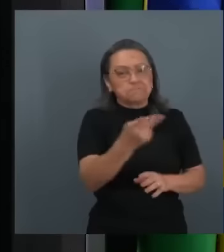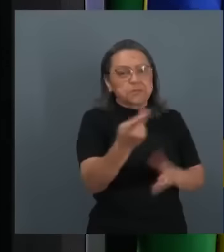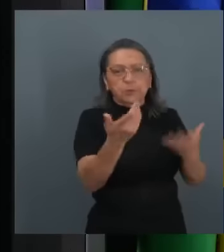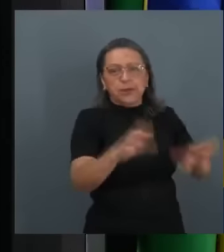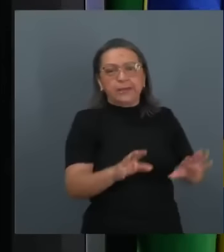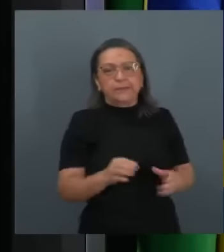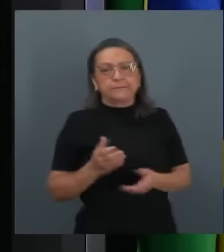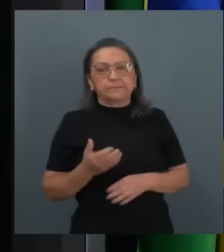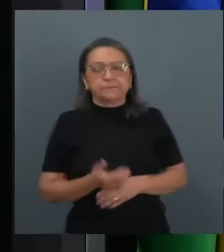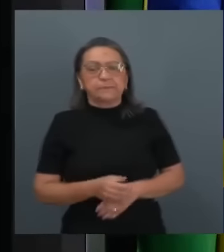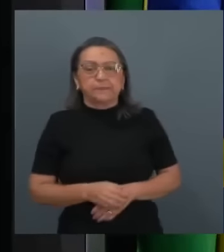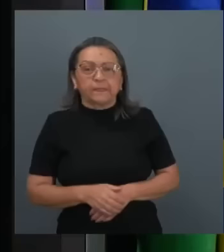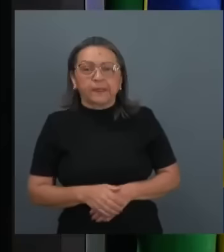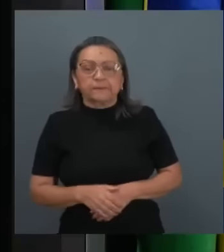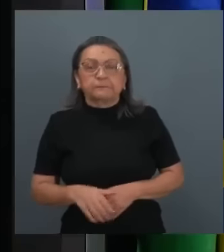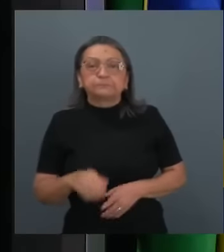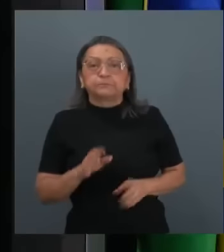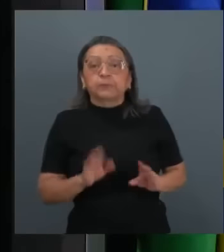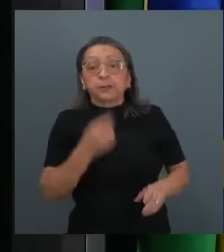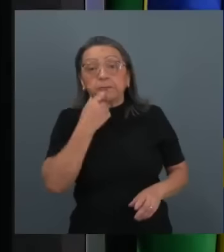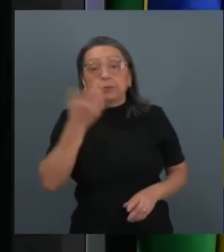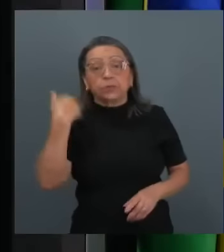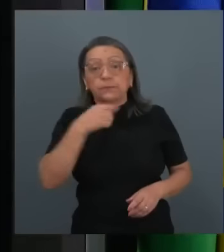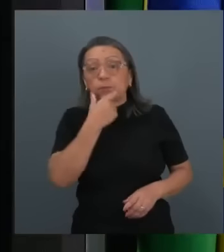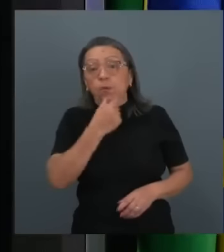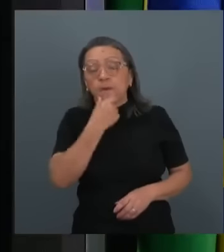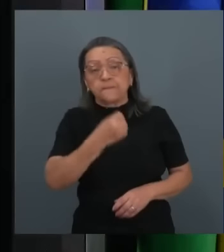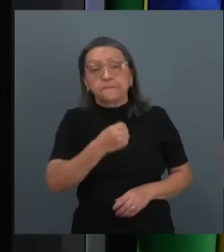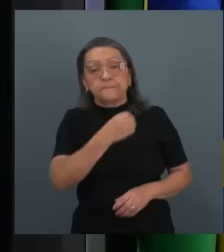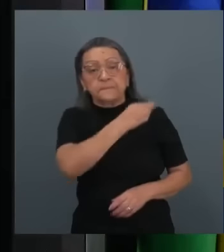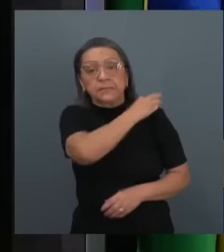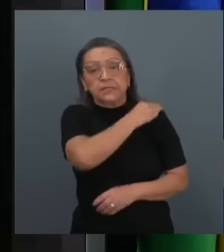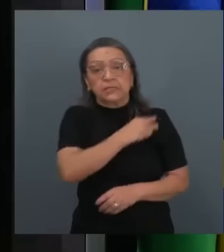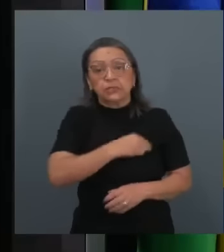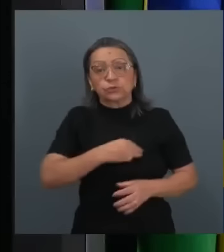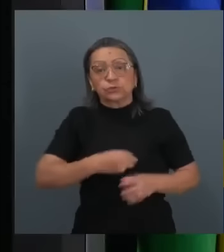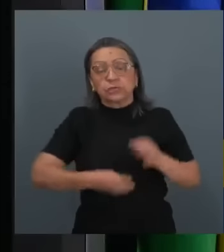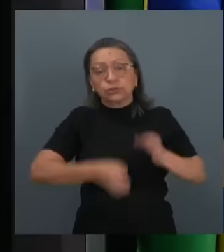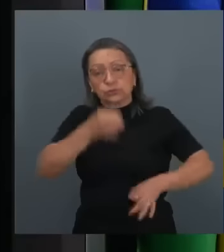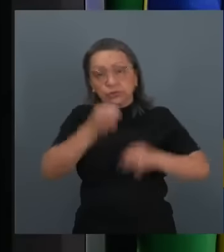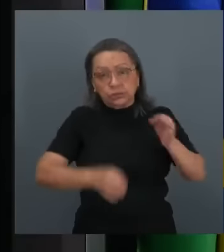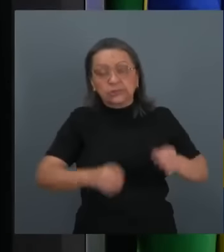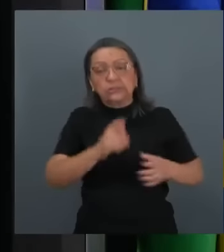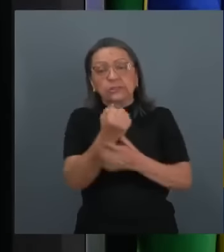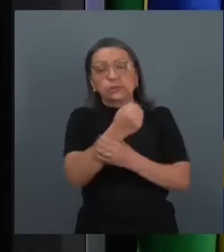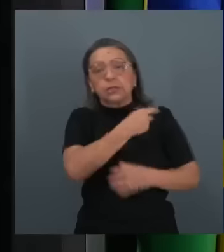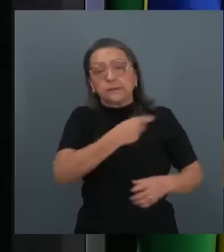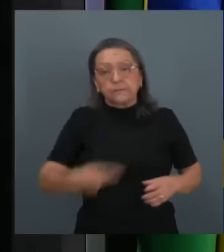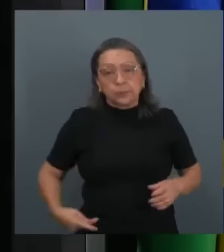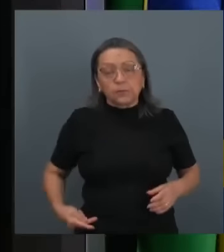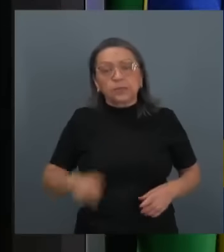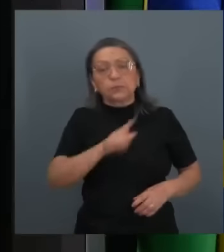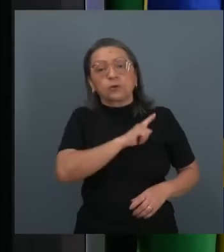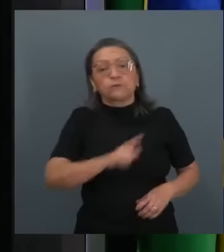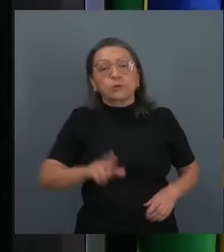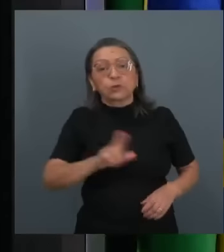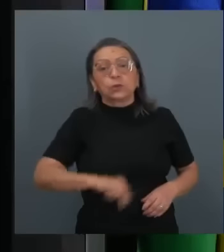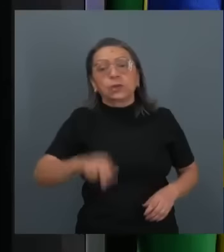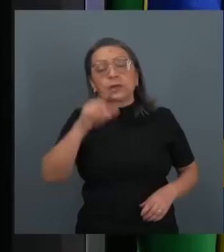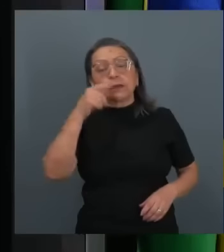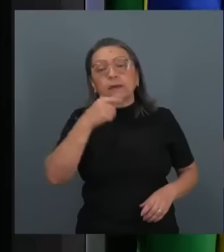torcer. E recentemente, o ministro da Justiça e Segurança Pública do governo Lula, Lewandowski, foi ao